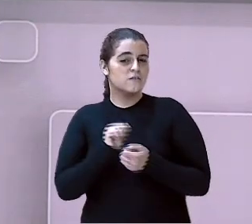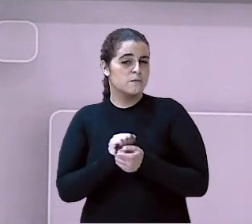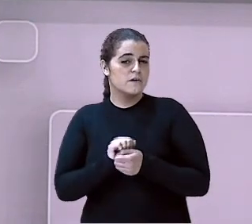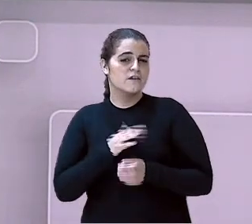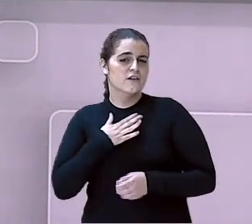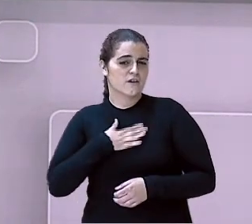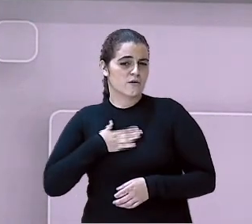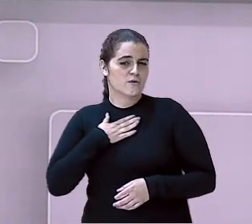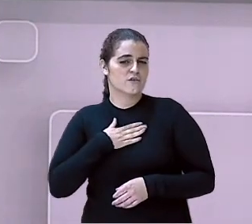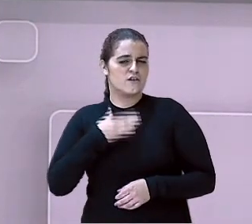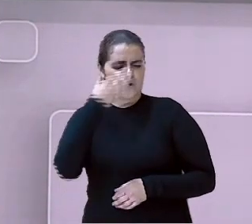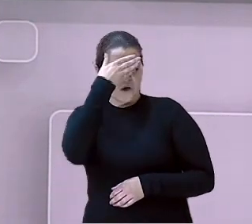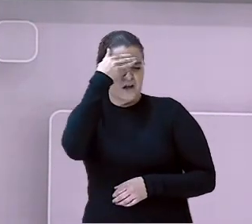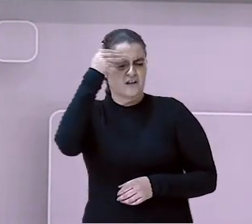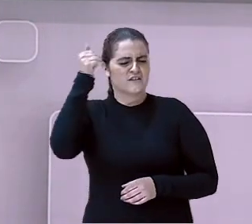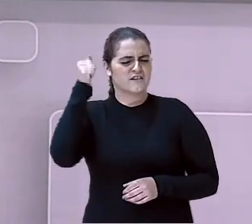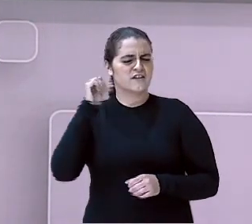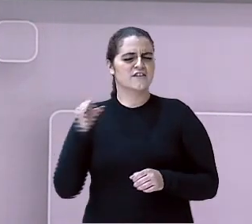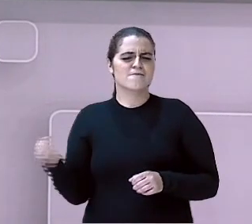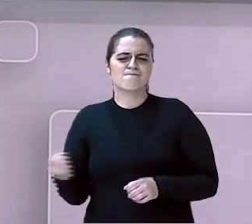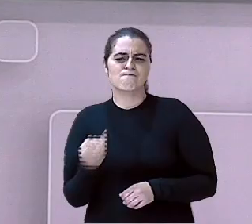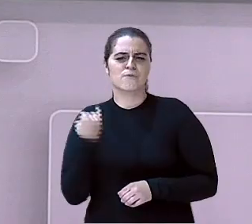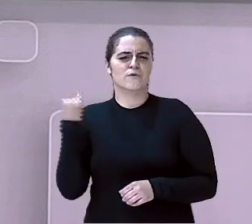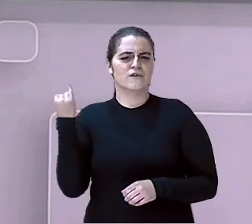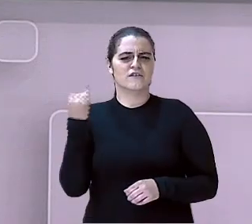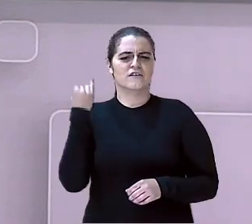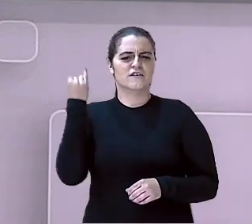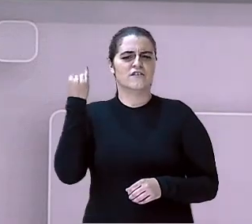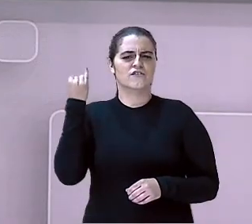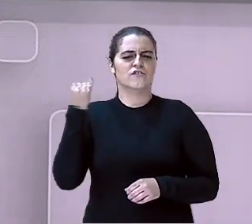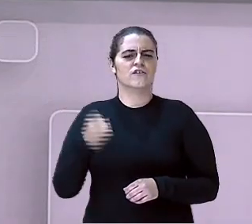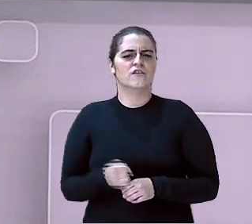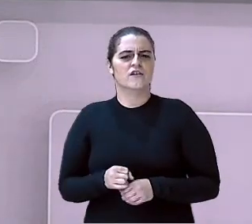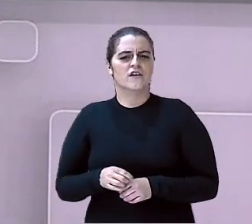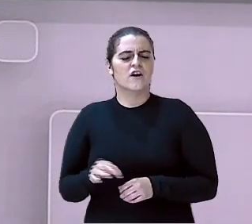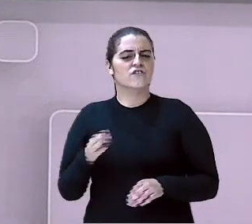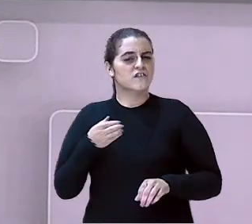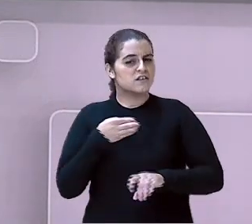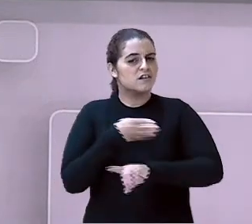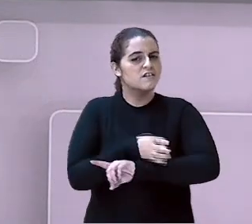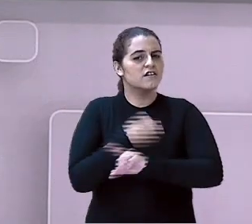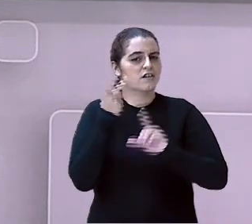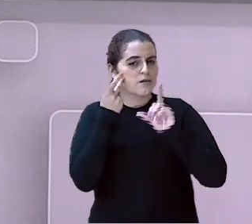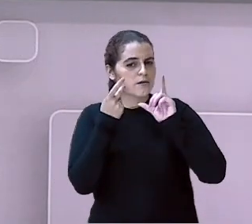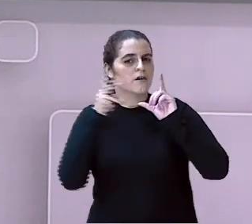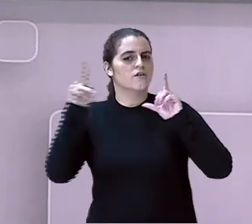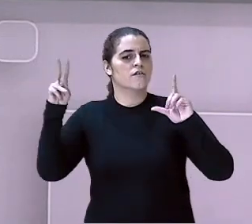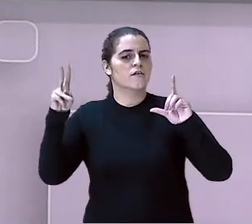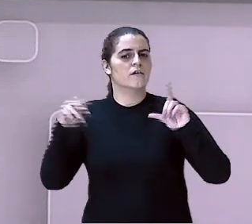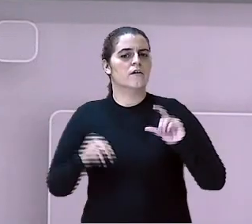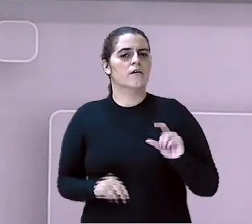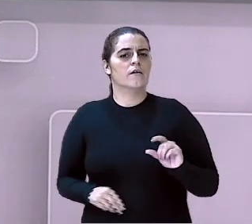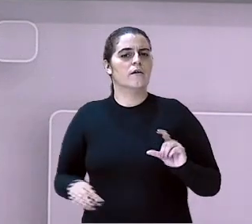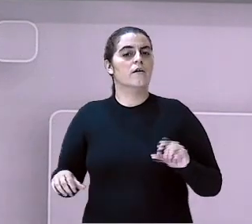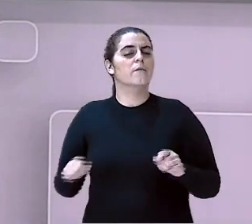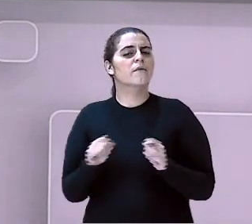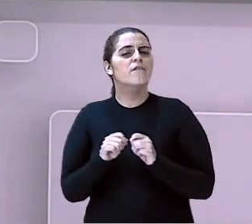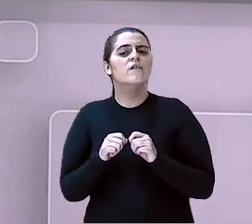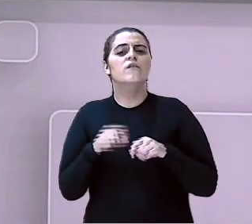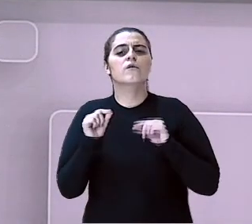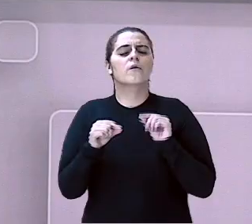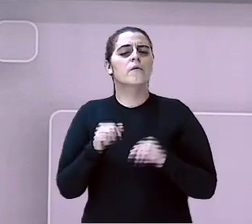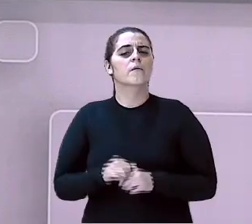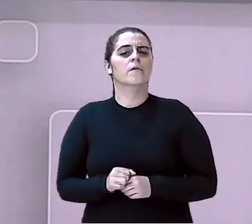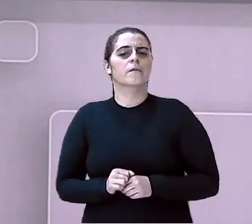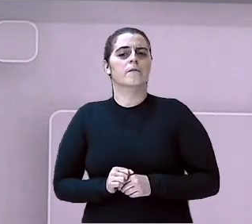mesmo. E não se esqueça, gente, é muito importante a gente estar acessando a nossa plataforma. E para fazer isso é